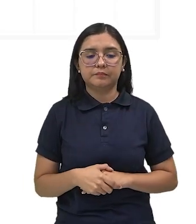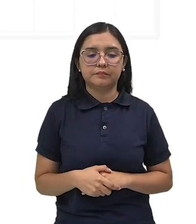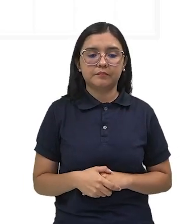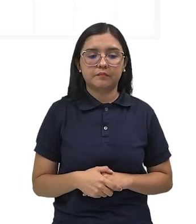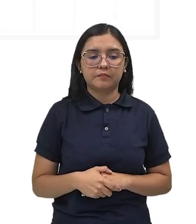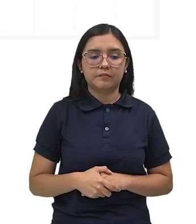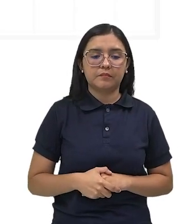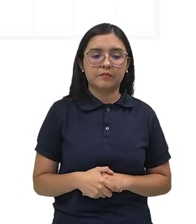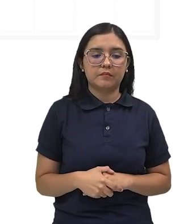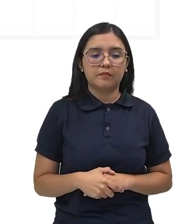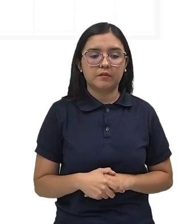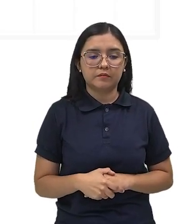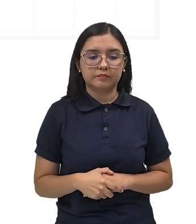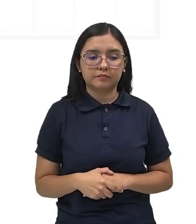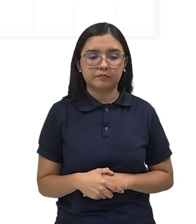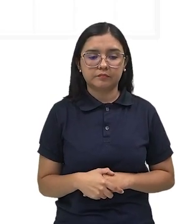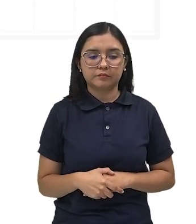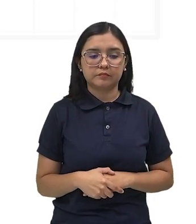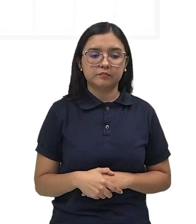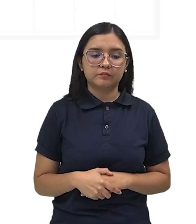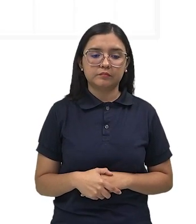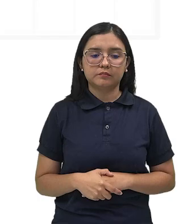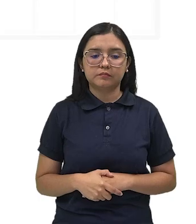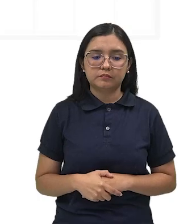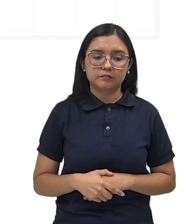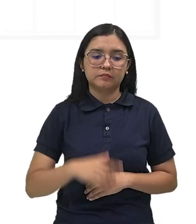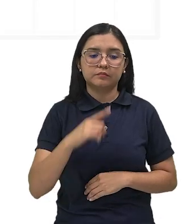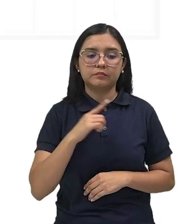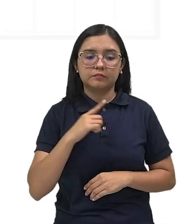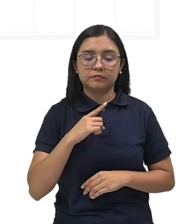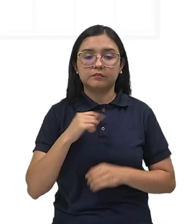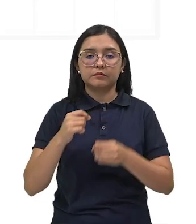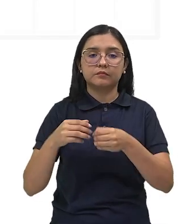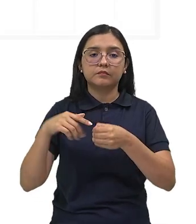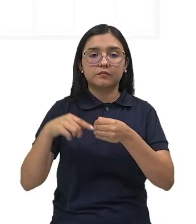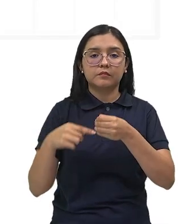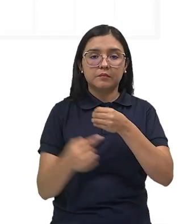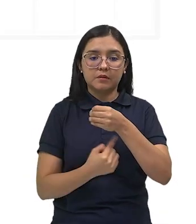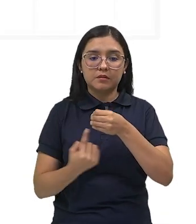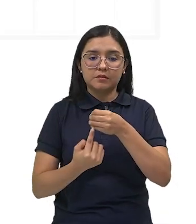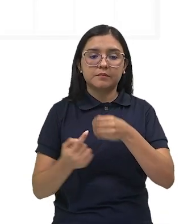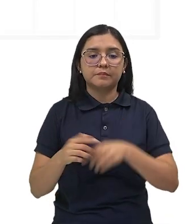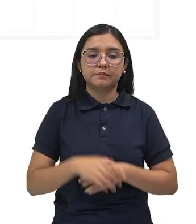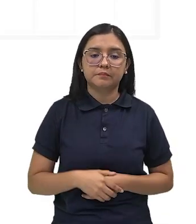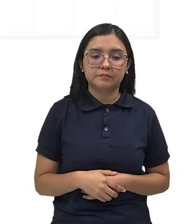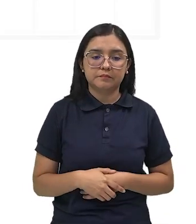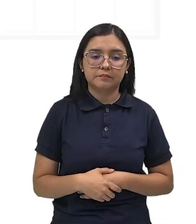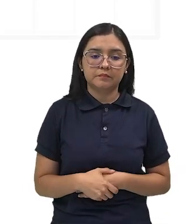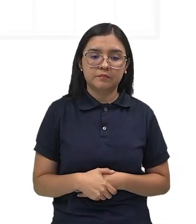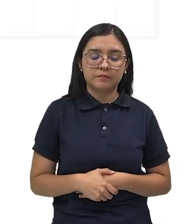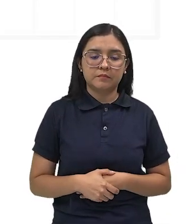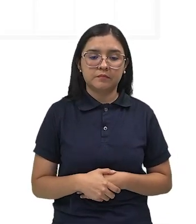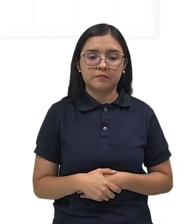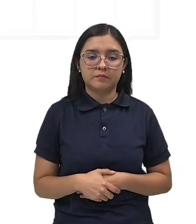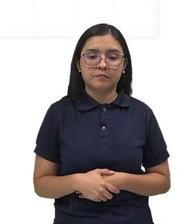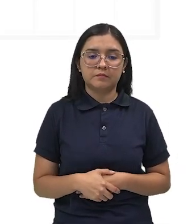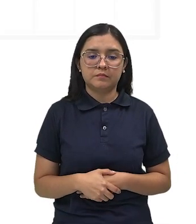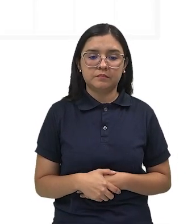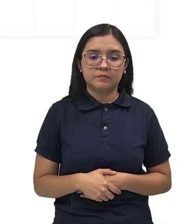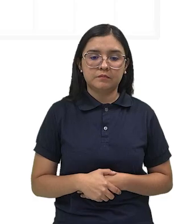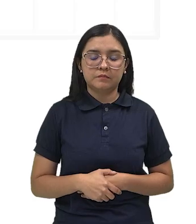Aqui eu posso dizer que isso aqui é a base inferior e aqui eu posso dizer que é a base